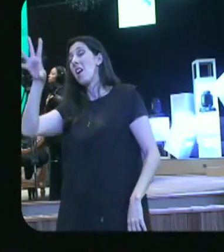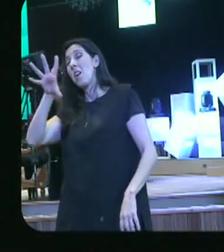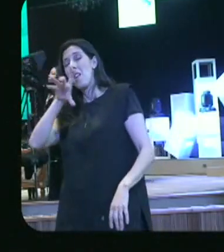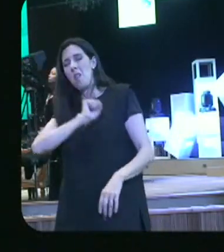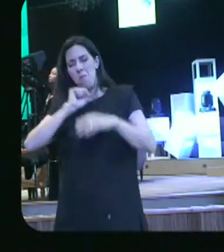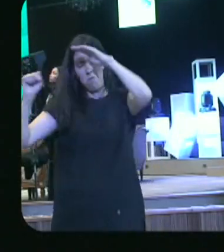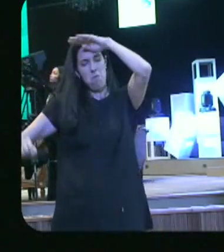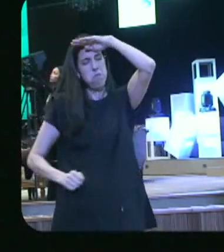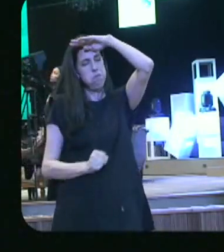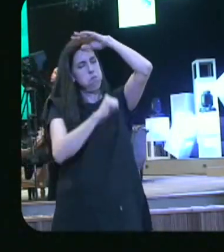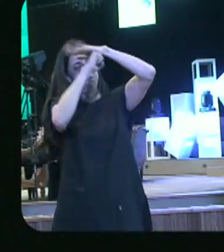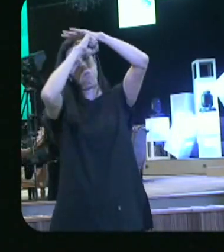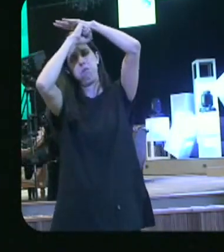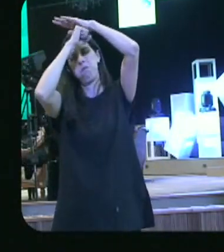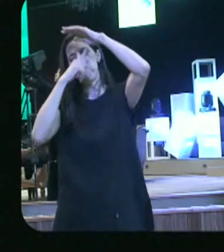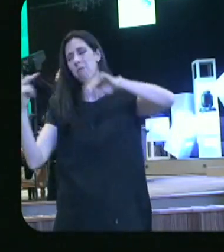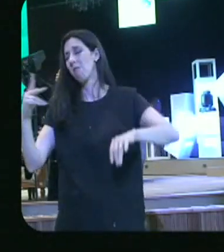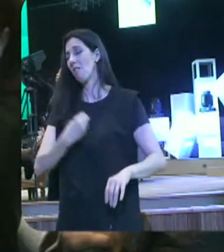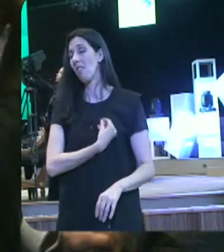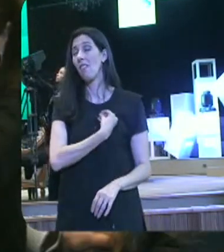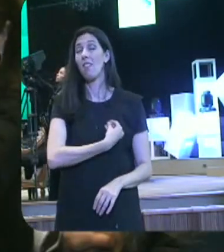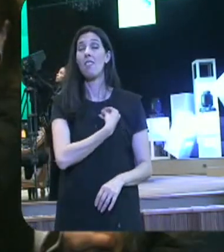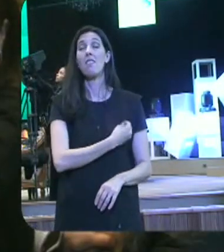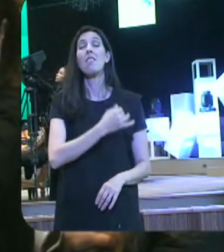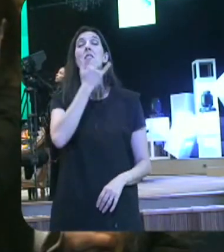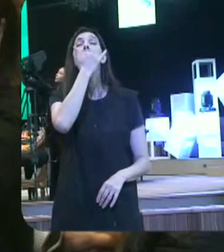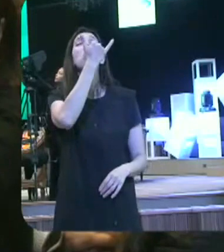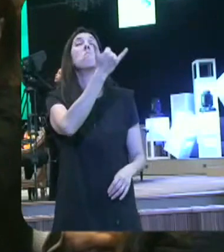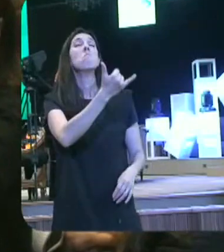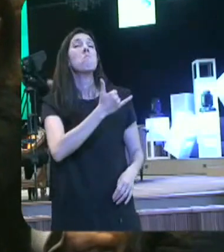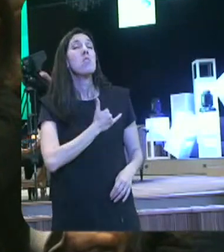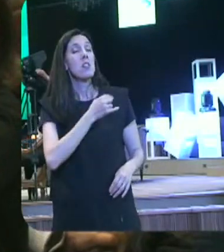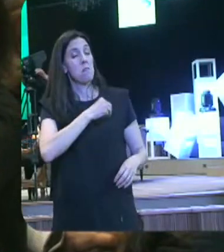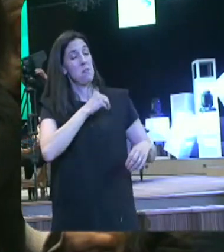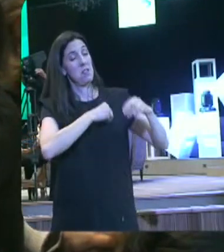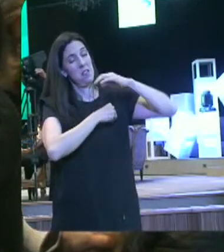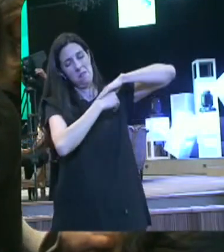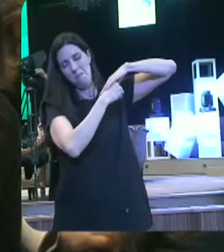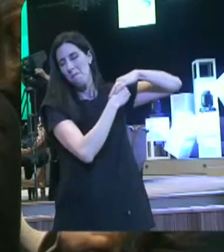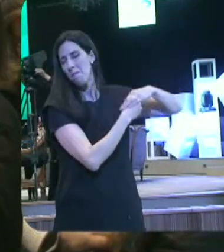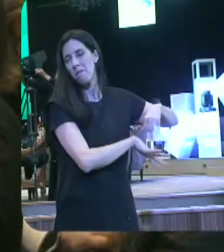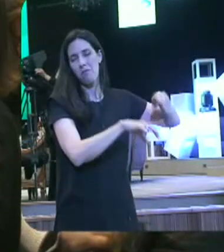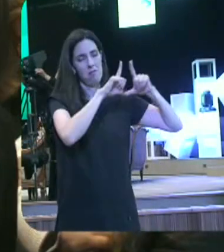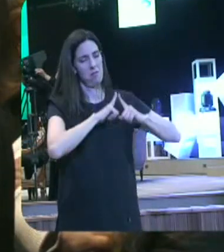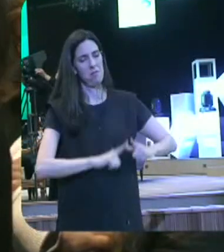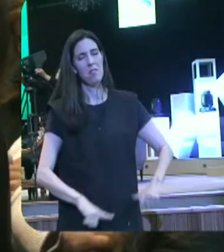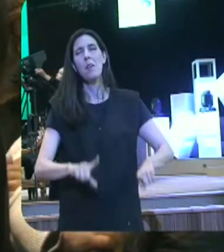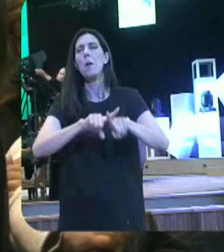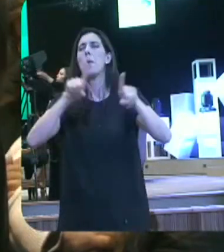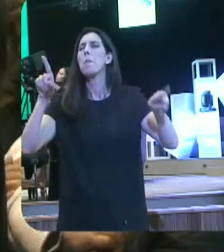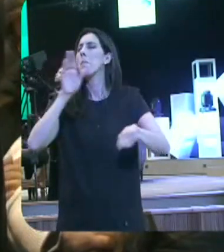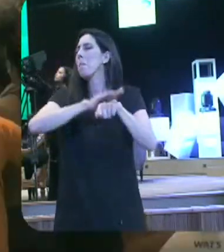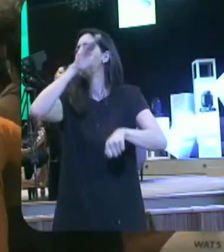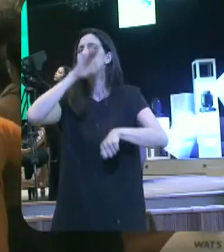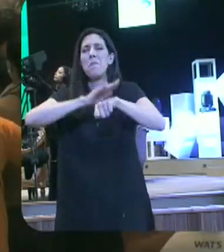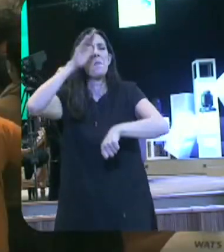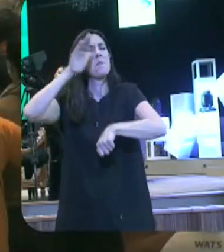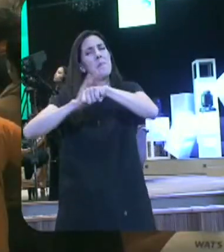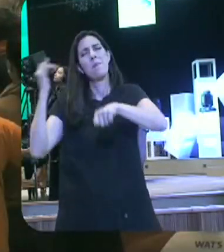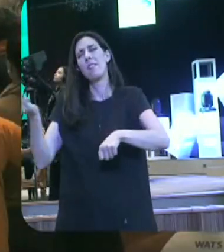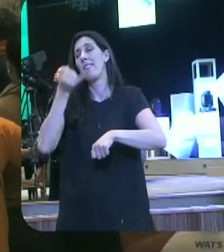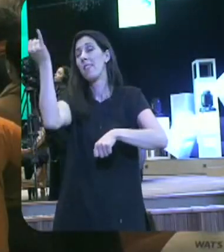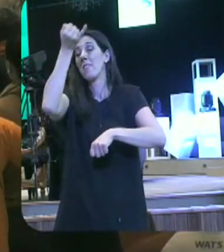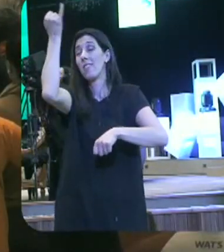derramado. Que haja perdão dos pecados, mas que mais do que isso, Pai, que